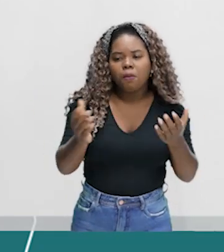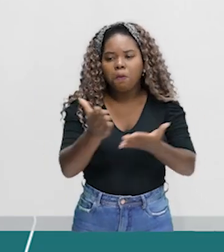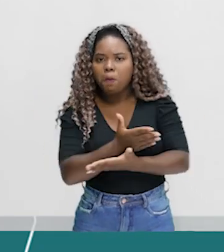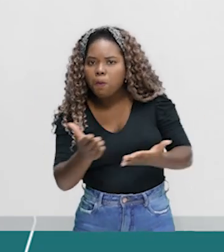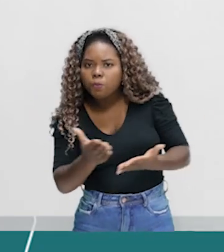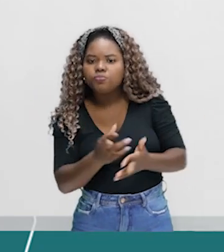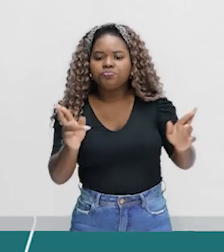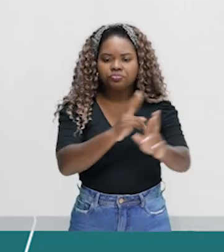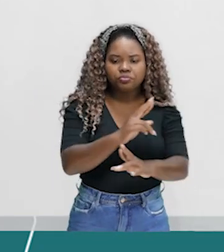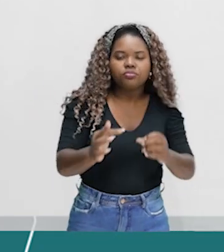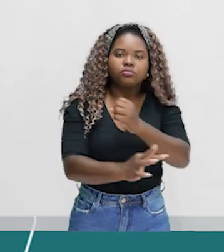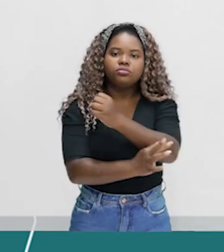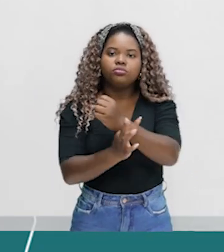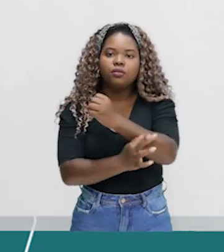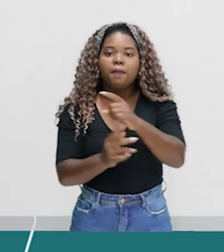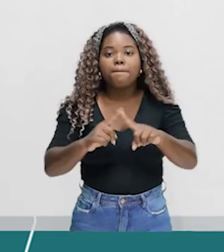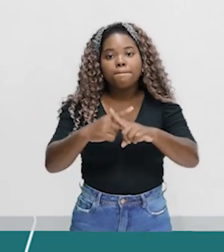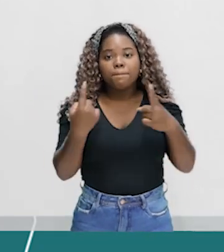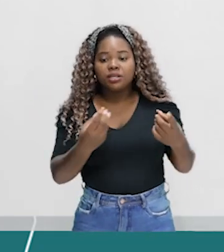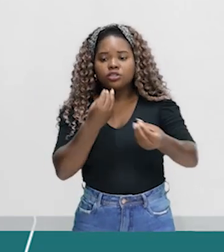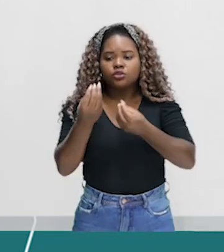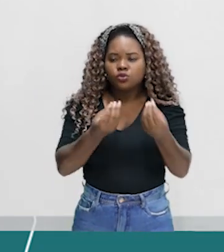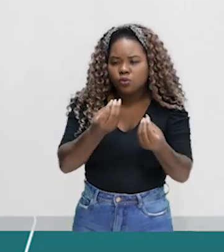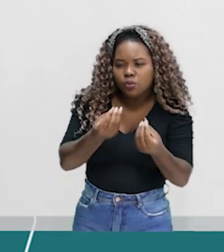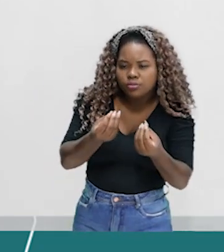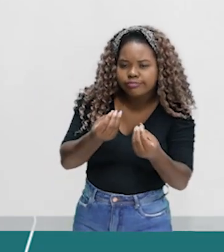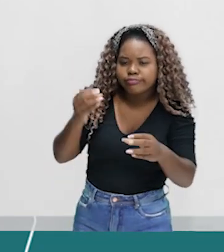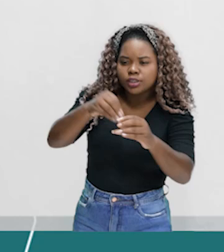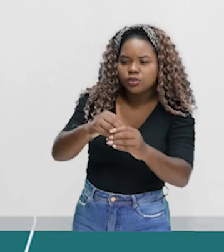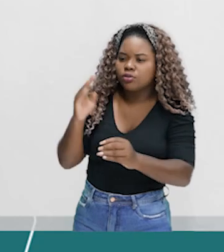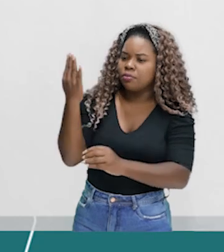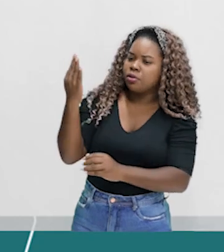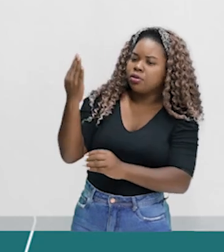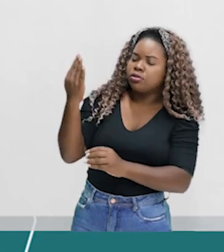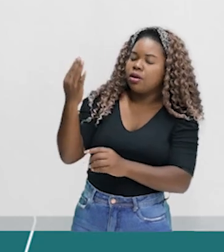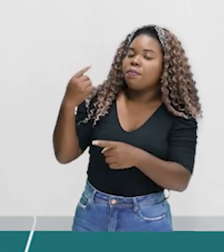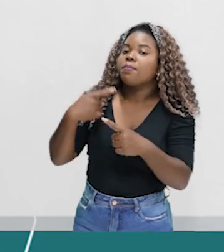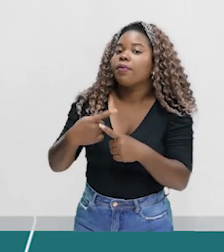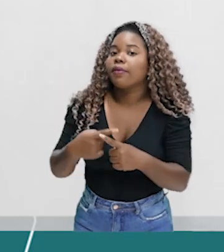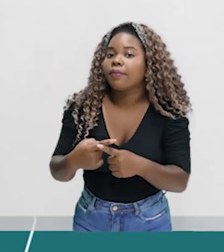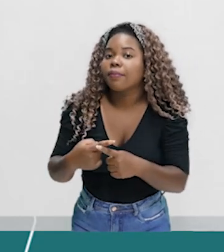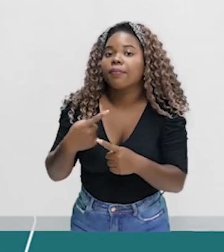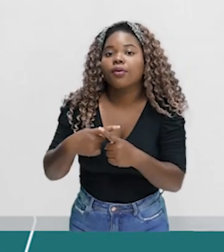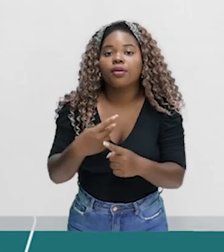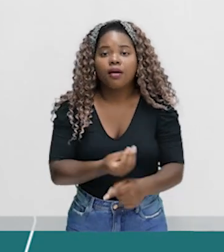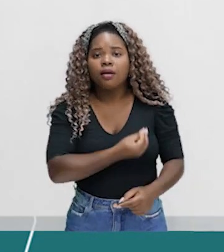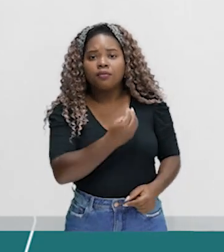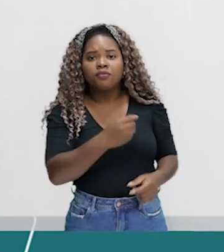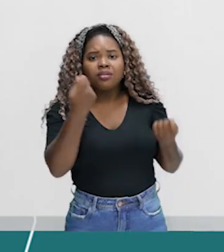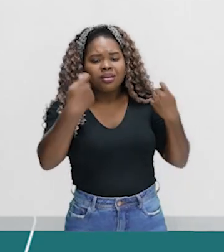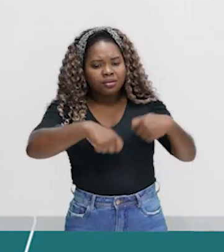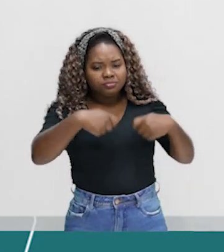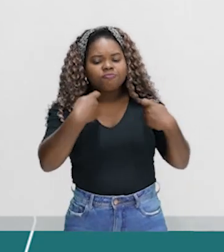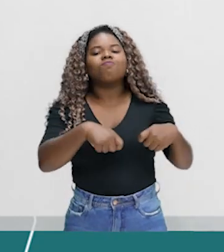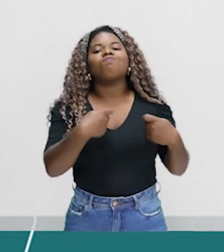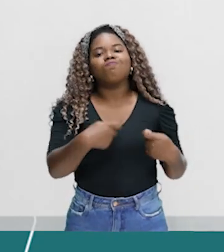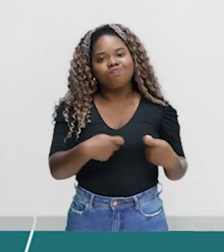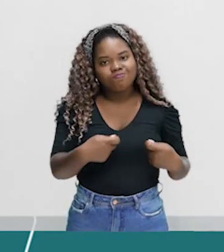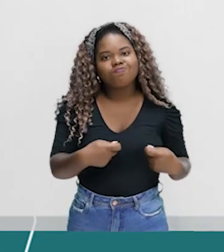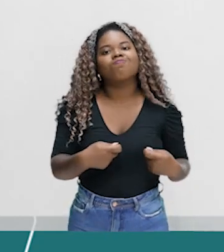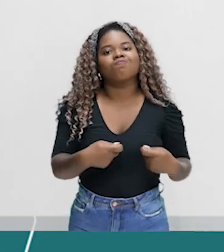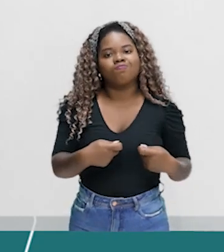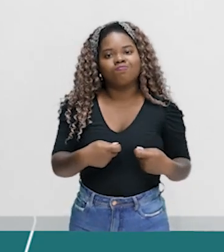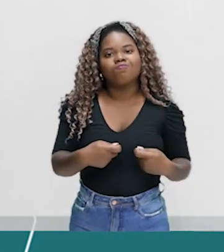vai tentar ver onde é que a biologia se encaixa, porque a vida ela necessita dos componentes que